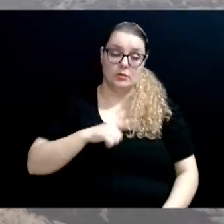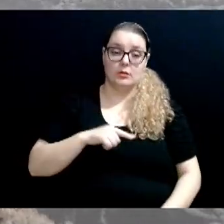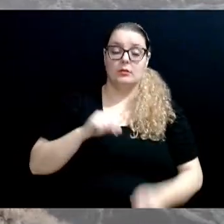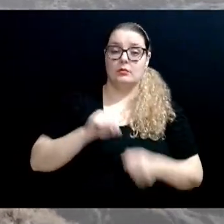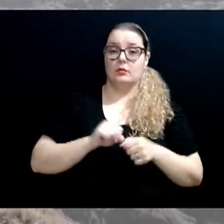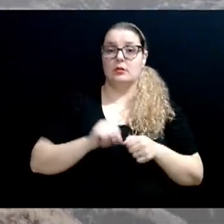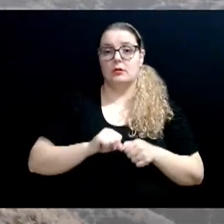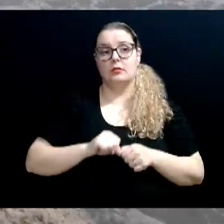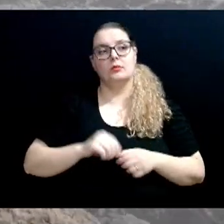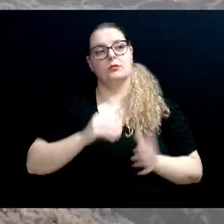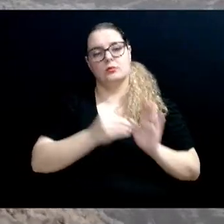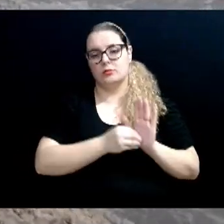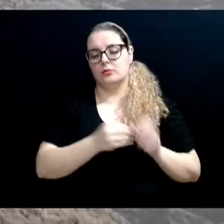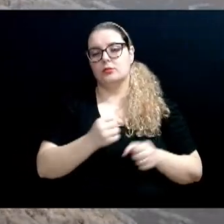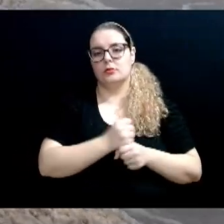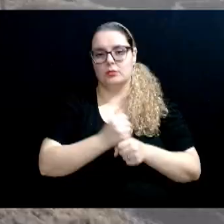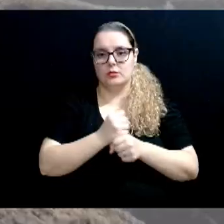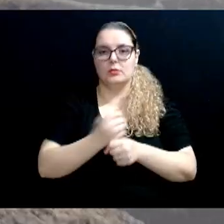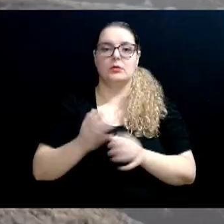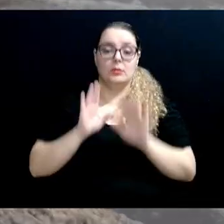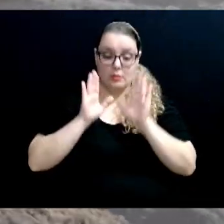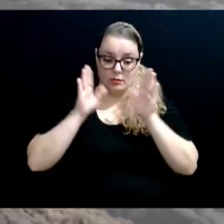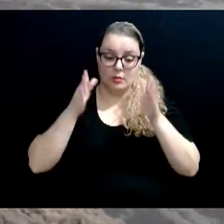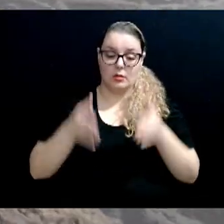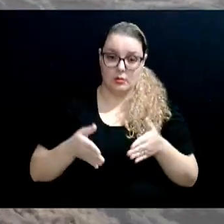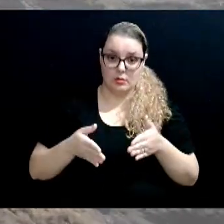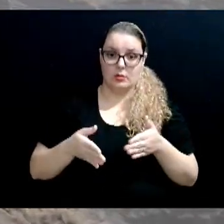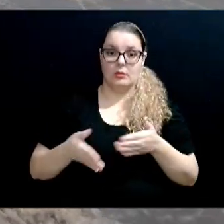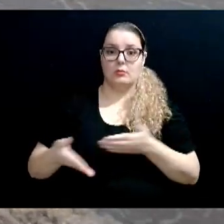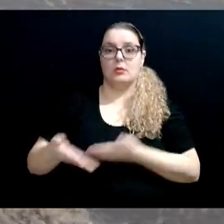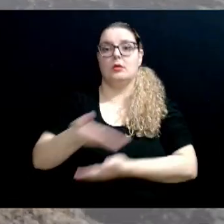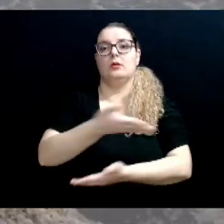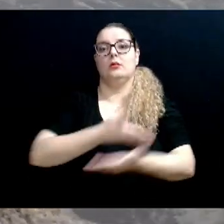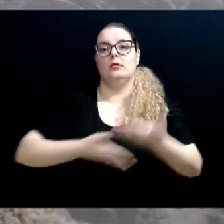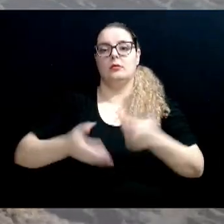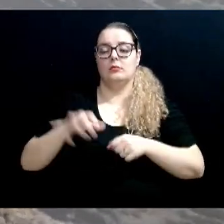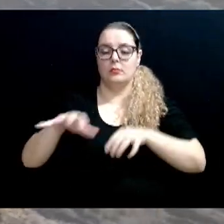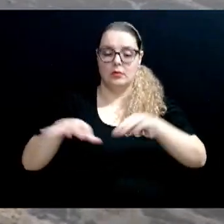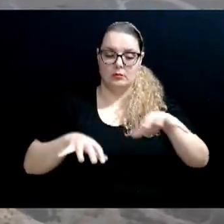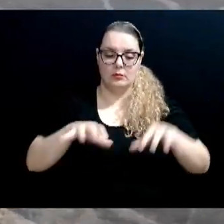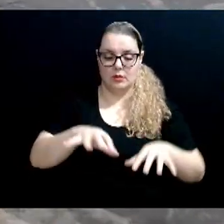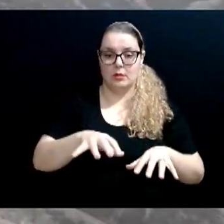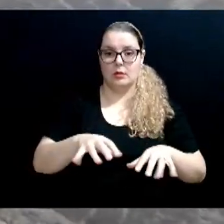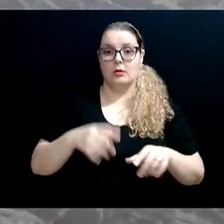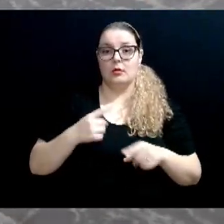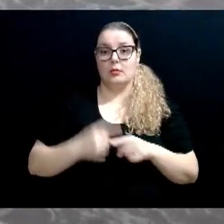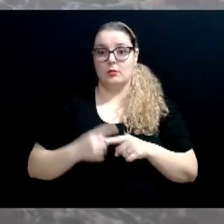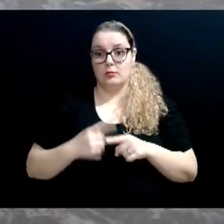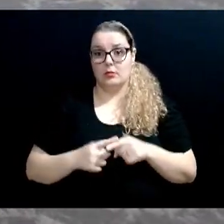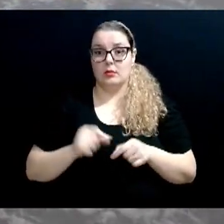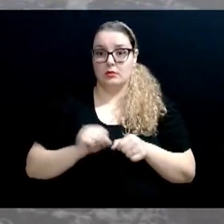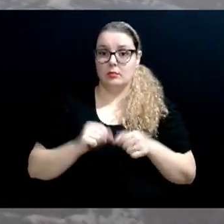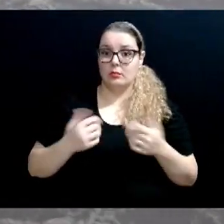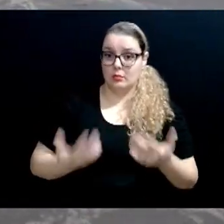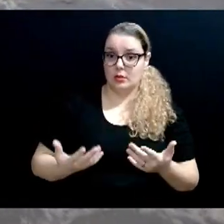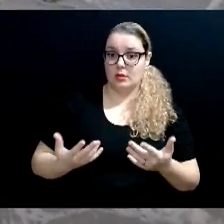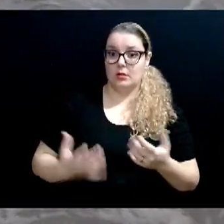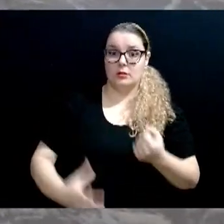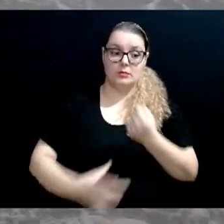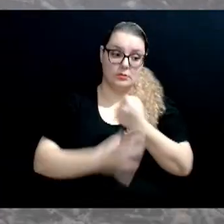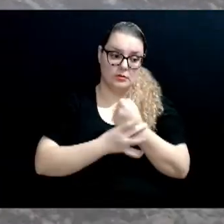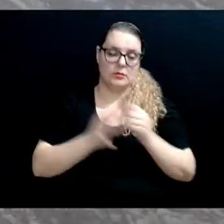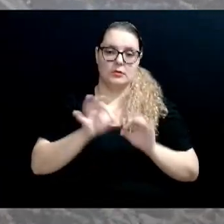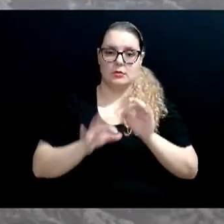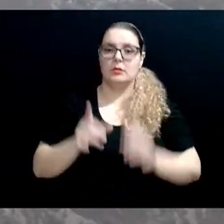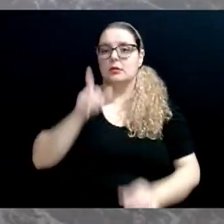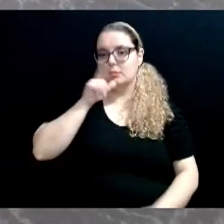a gente tem focado bastante na integração entre os setores, porque não se faz o Plano de Segurança da Água sem essa integração.